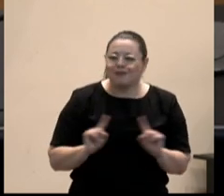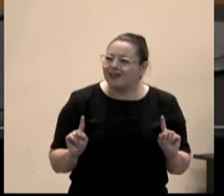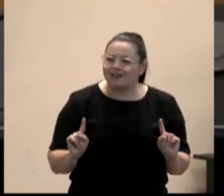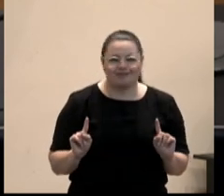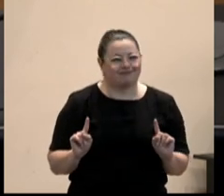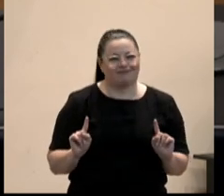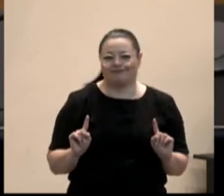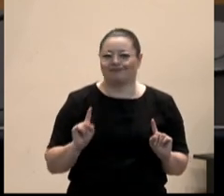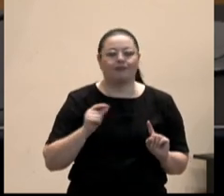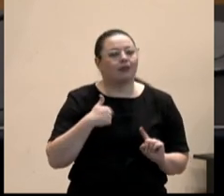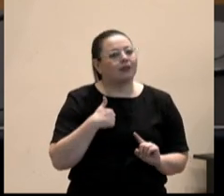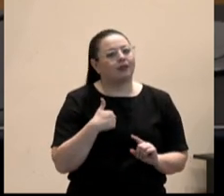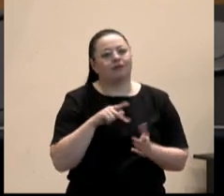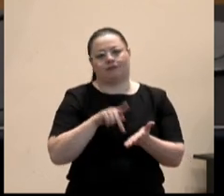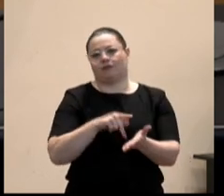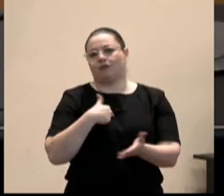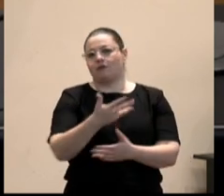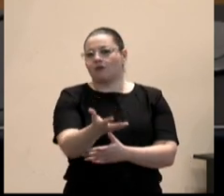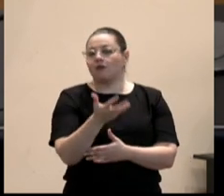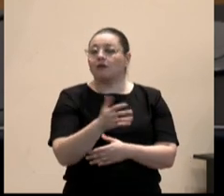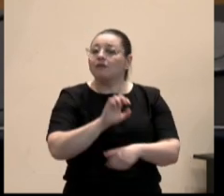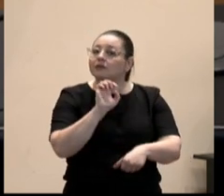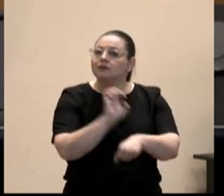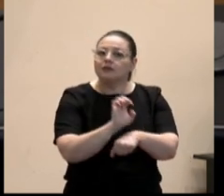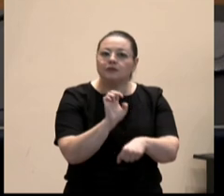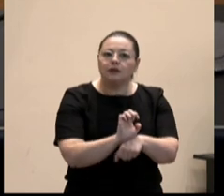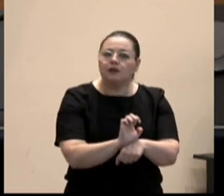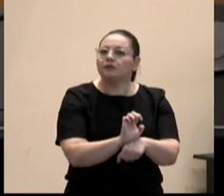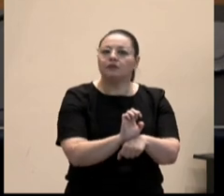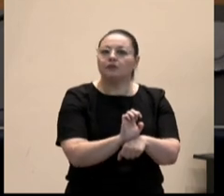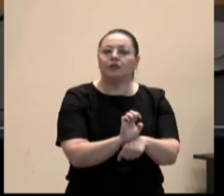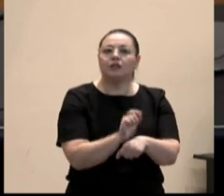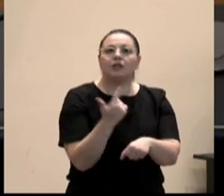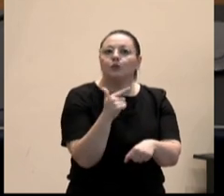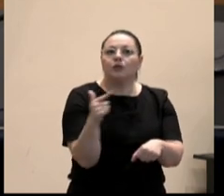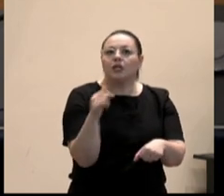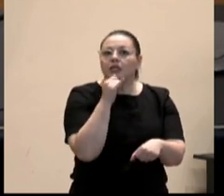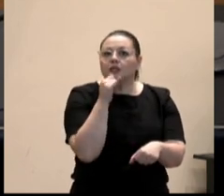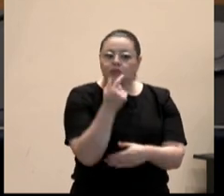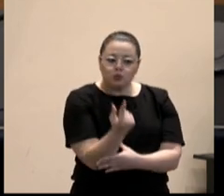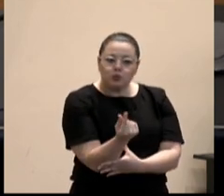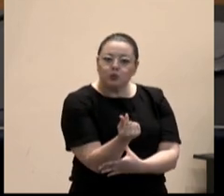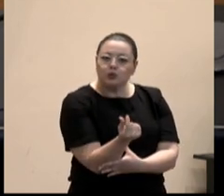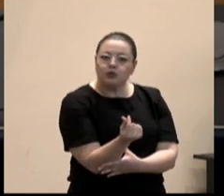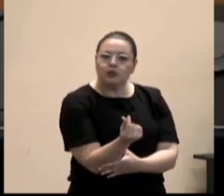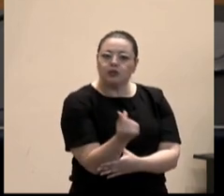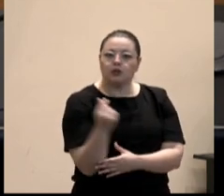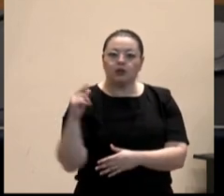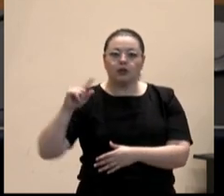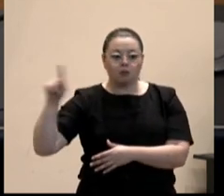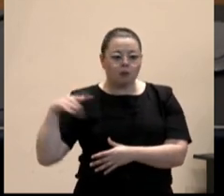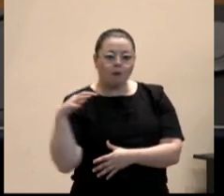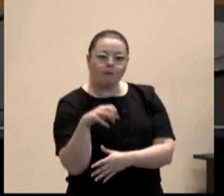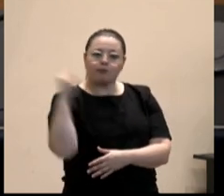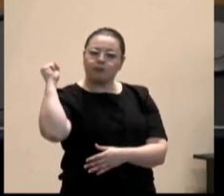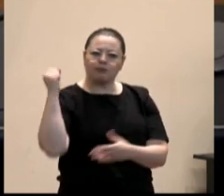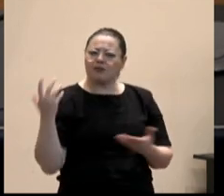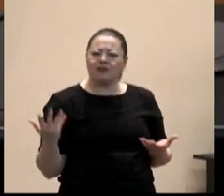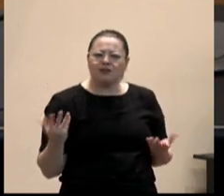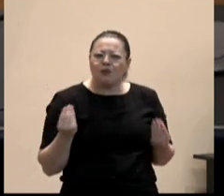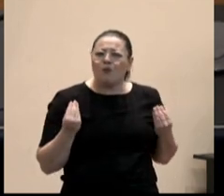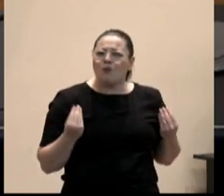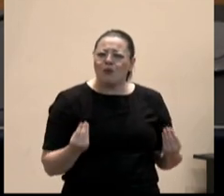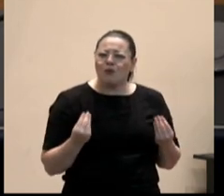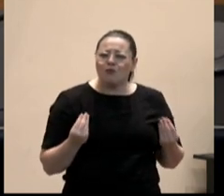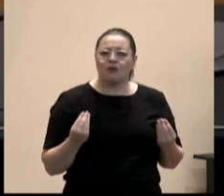um Estado que não tenha o seu orçamento sequestrado. Onde já se viu